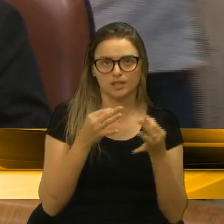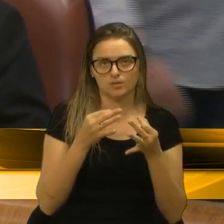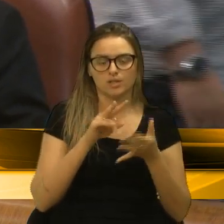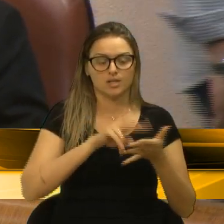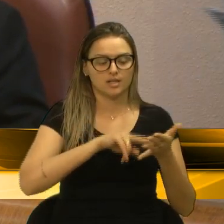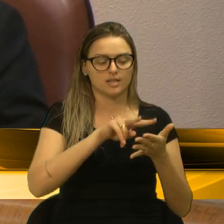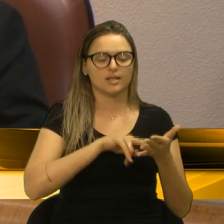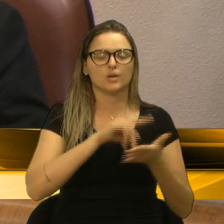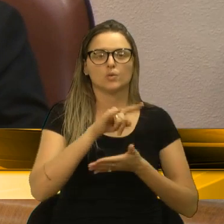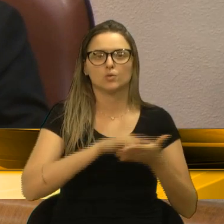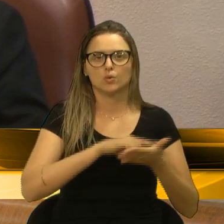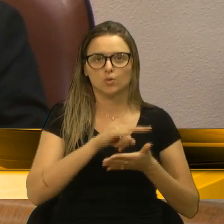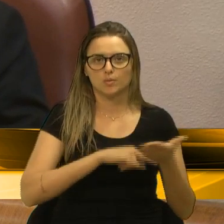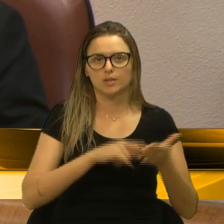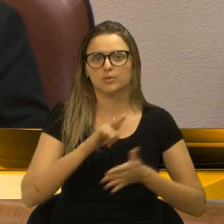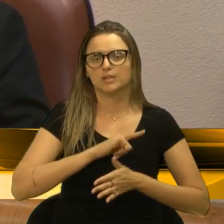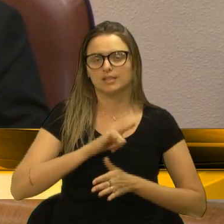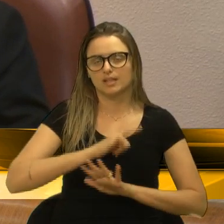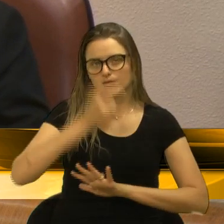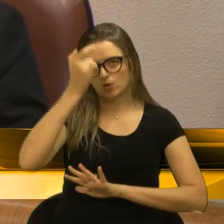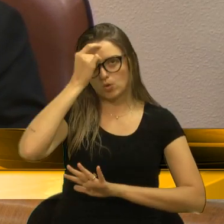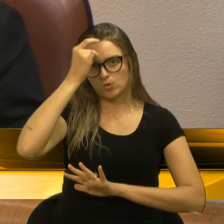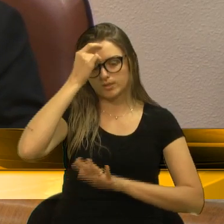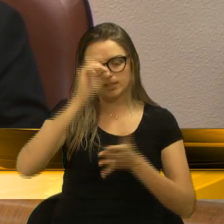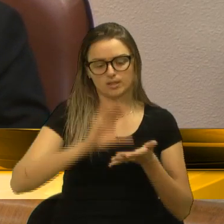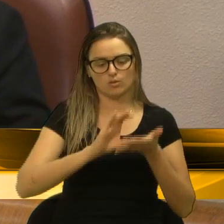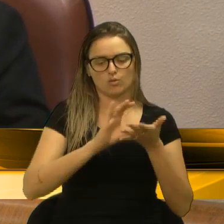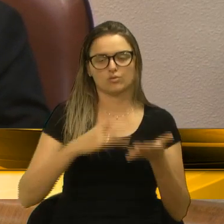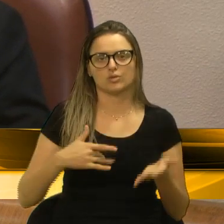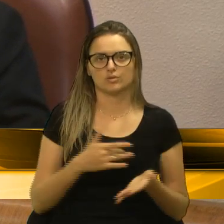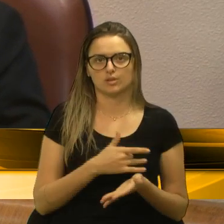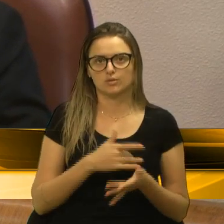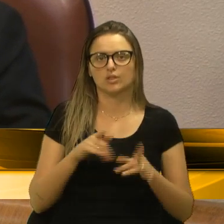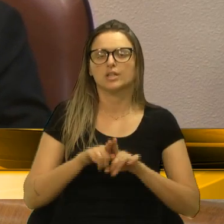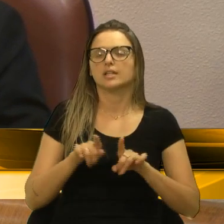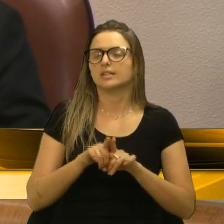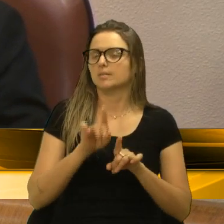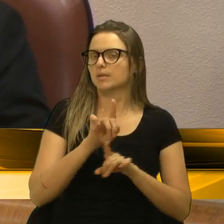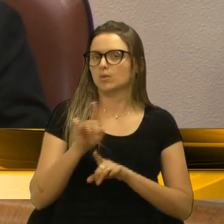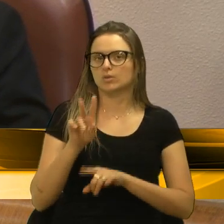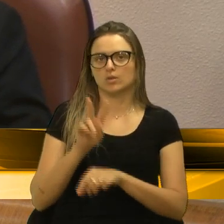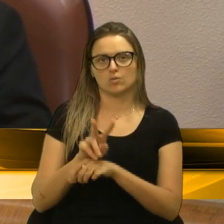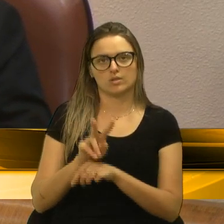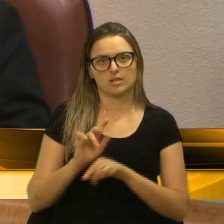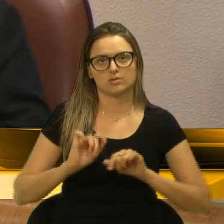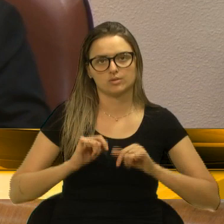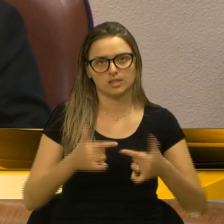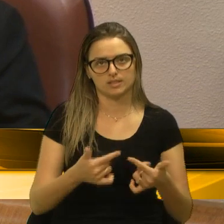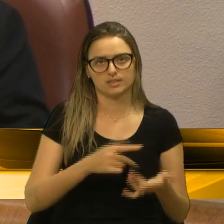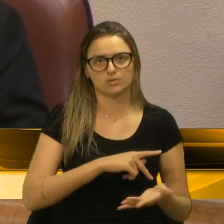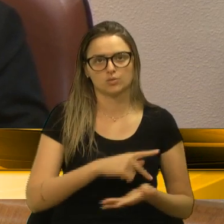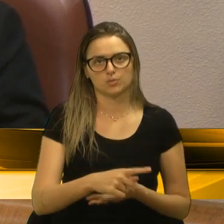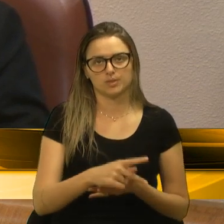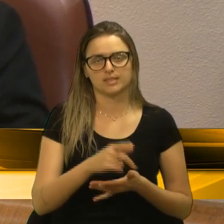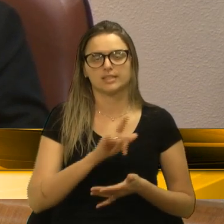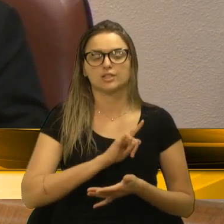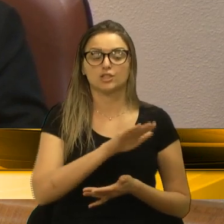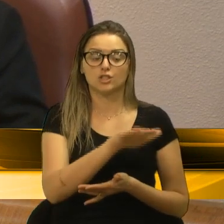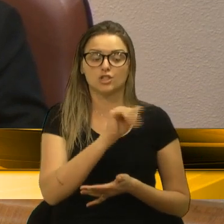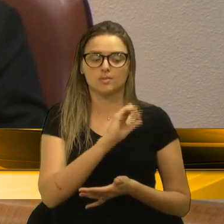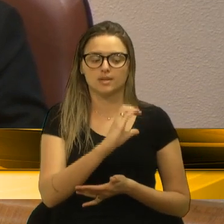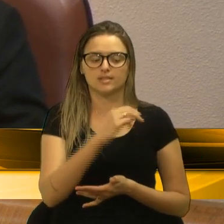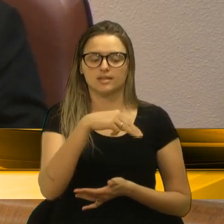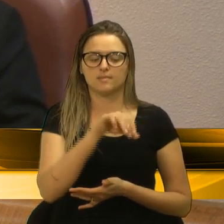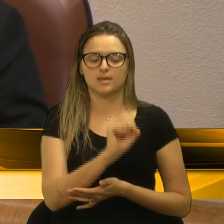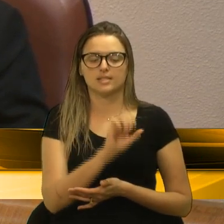documento em que deu ciência ao Conselho Municipal de Saúde e o desleixo na ação do presidente em convocar o CMS